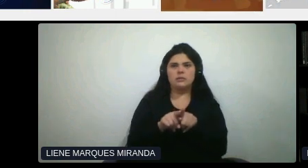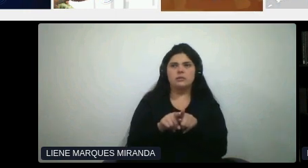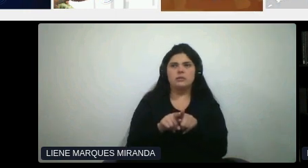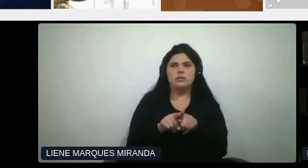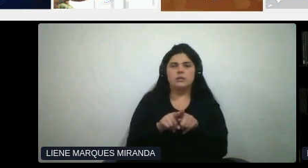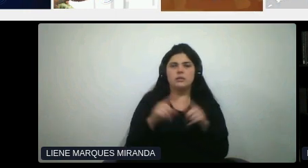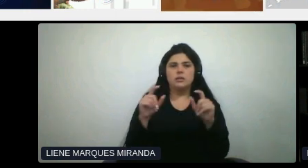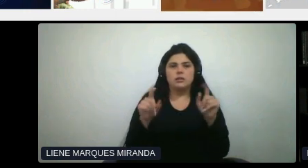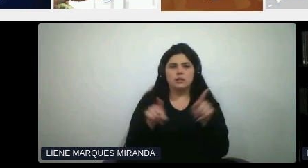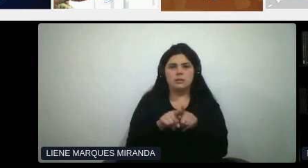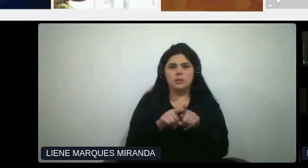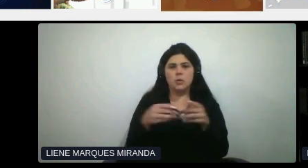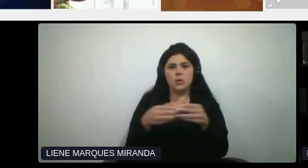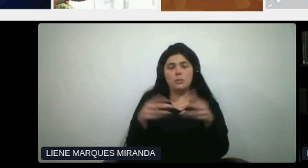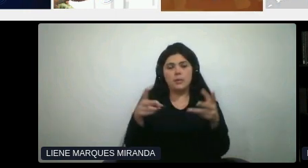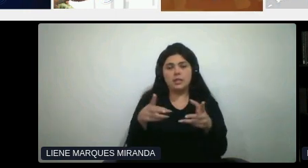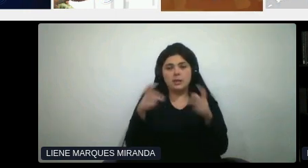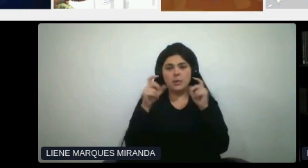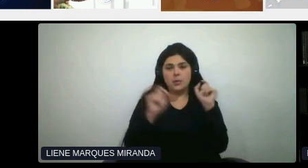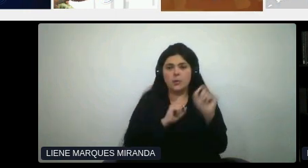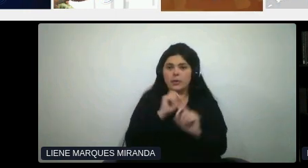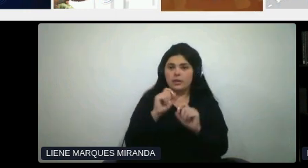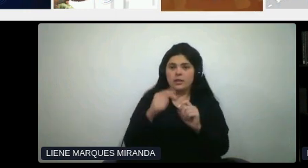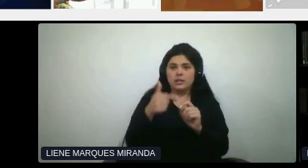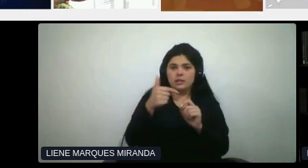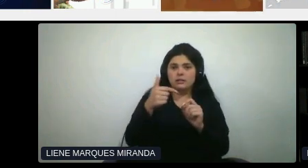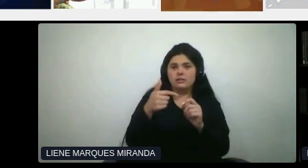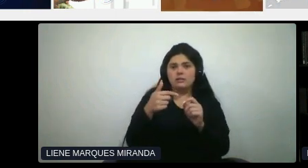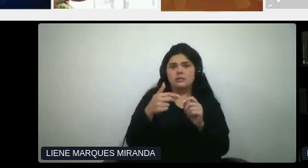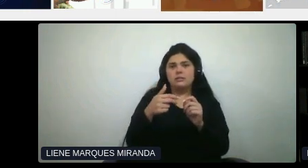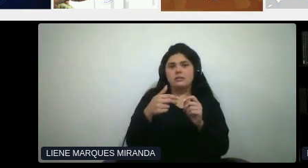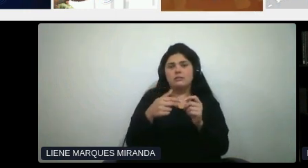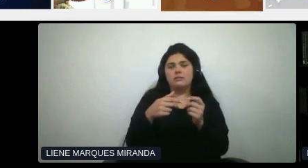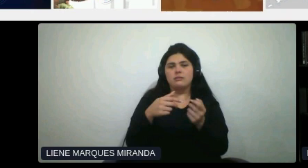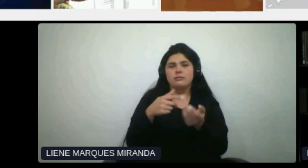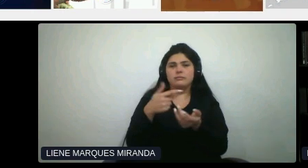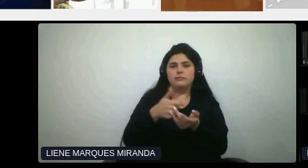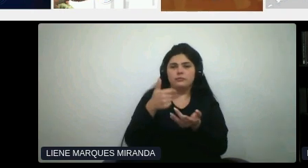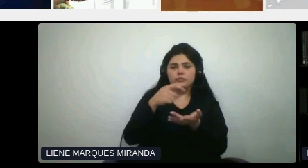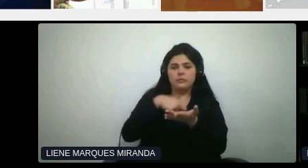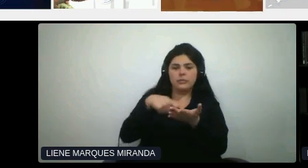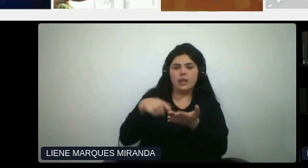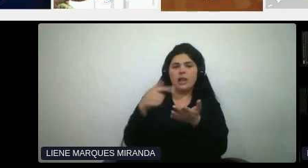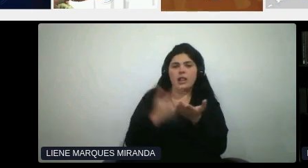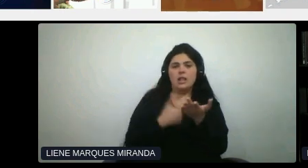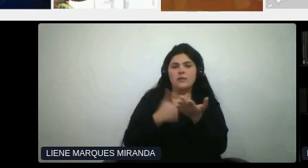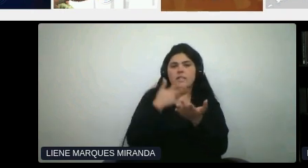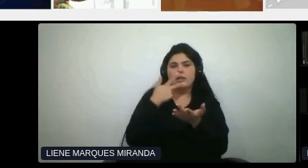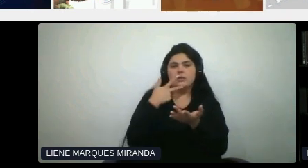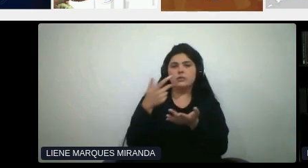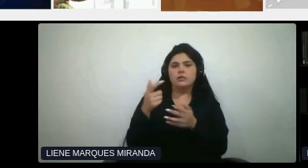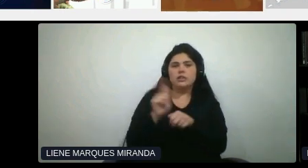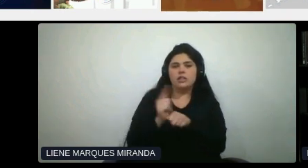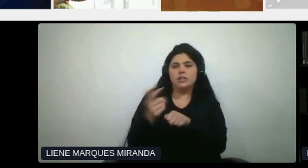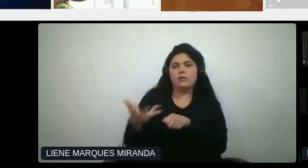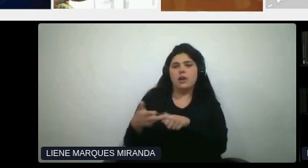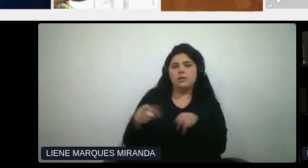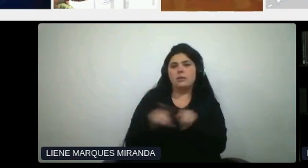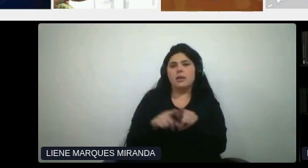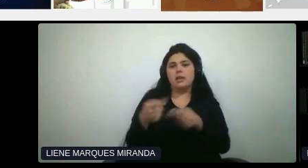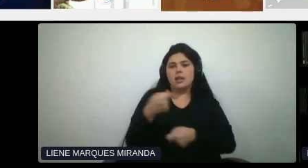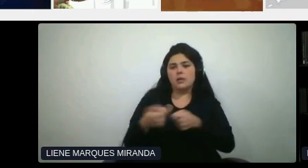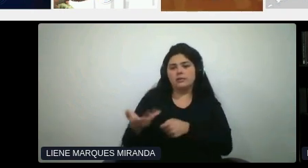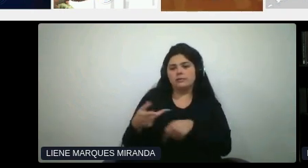E como o pessoal viu aí no começo, coautor de alguns livros falando de gestão ágil, facilitação, business agility